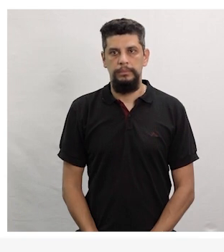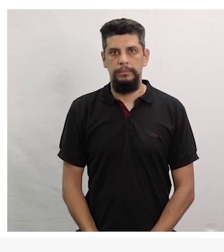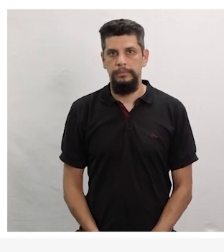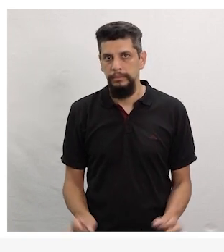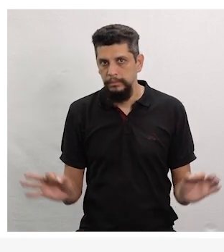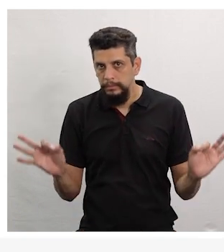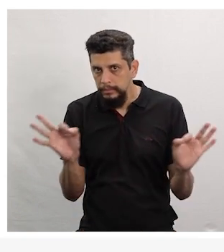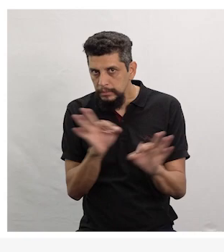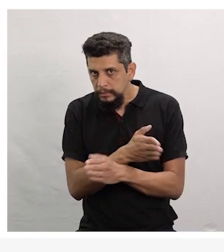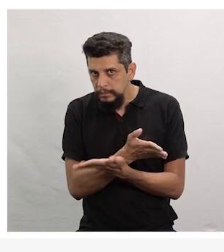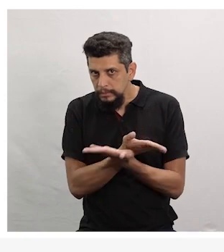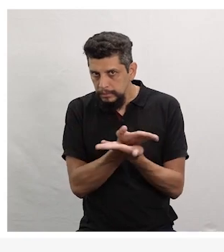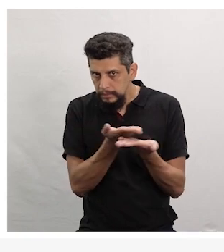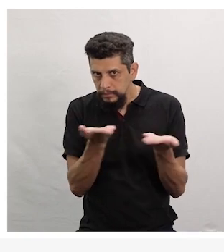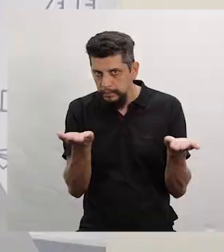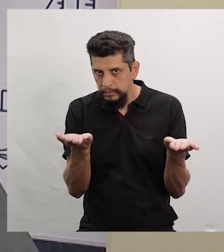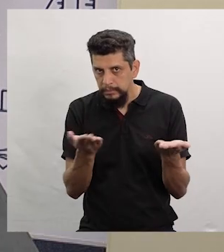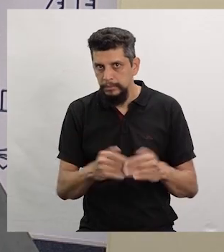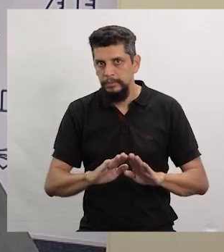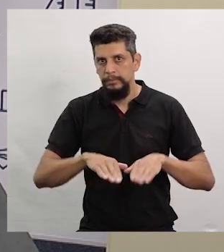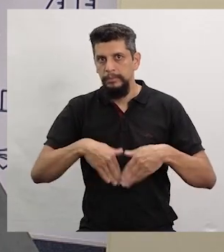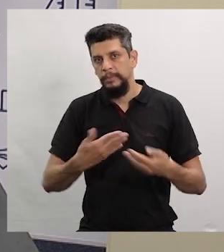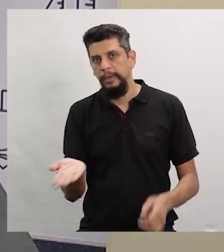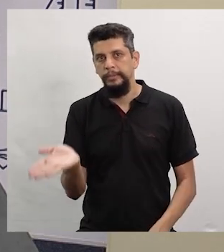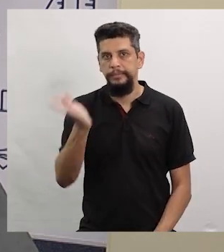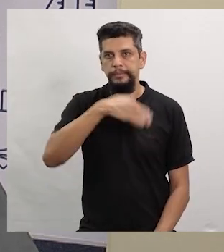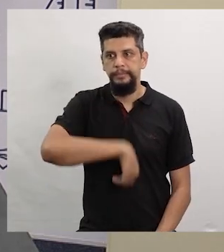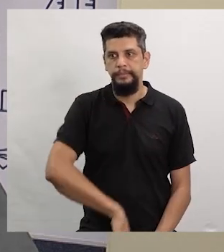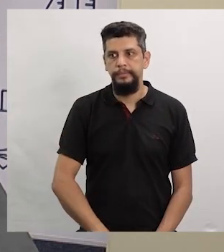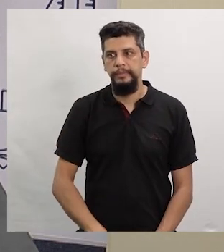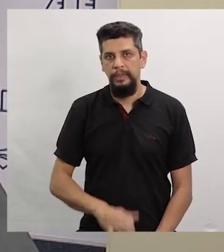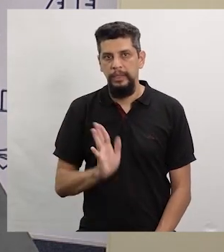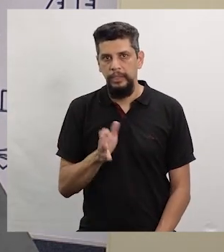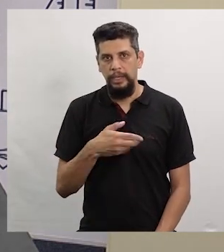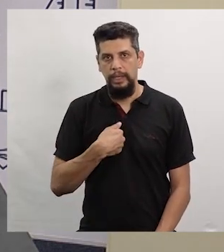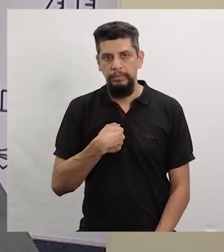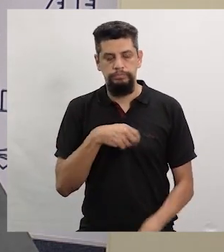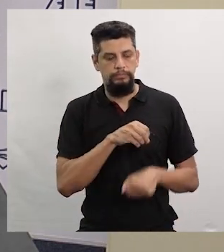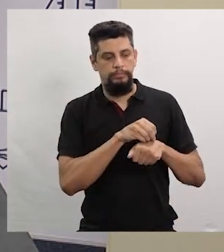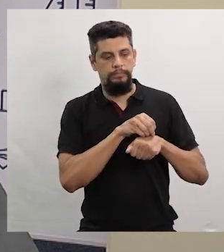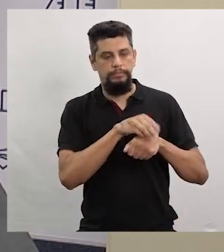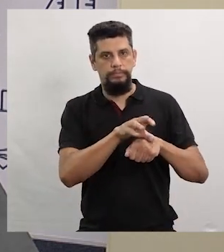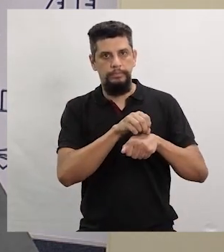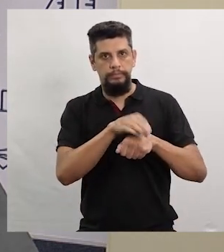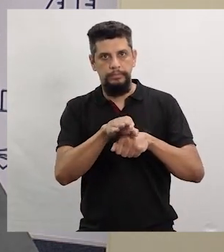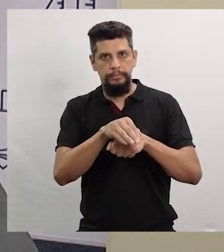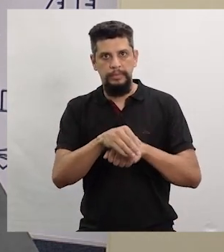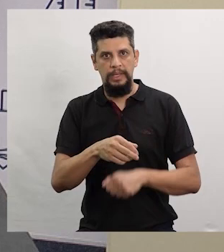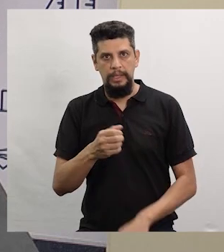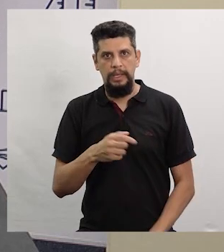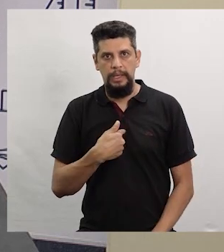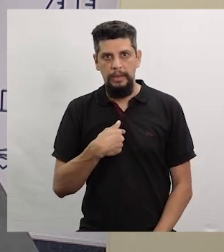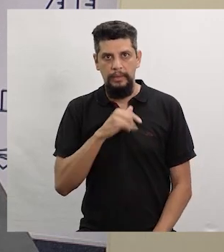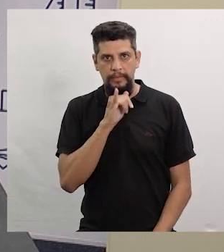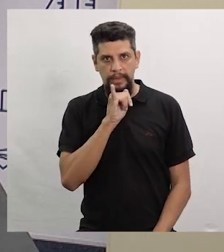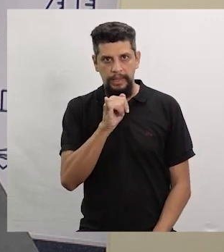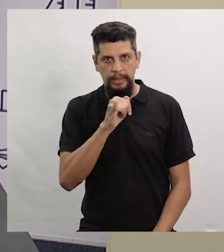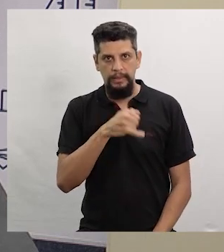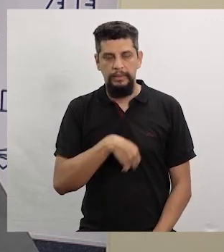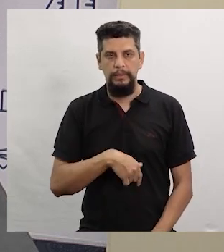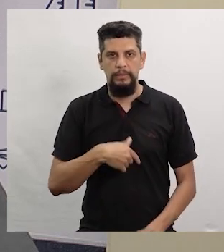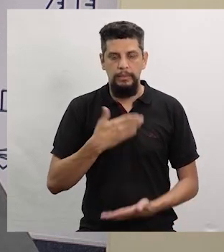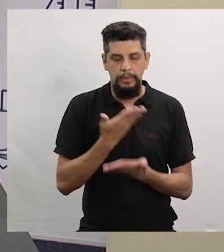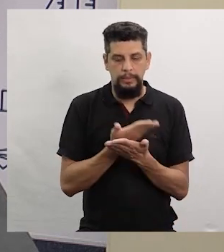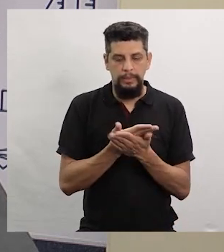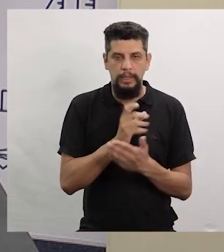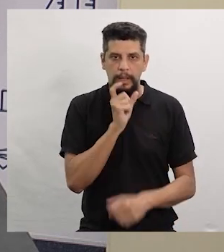lá pronto então vamos lá e eu já dei uma dica para você eu disse que nós vamos trabalhar